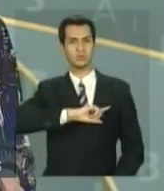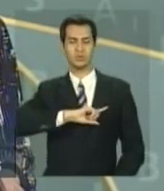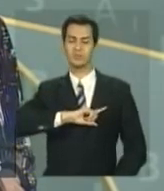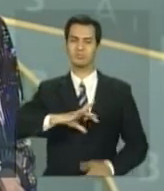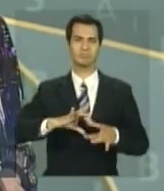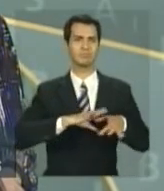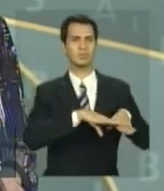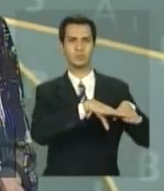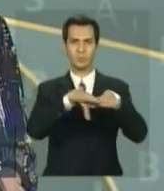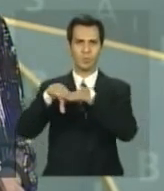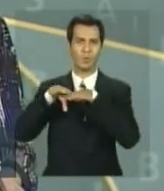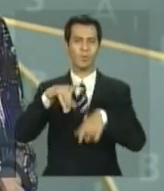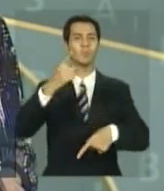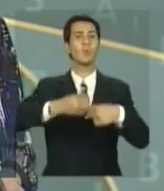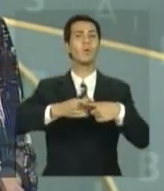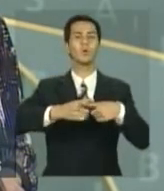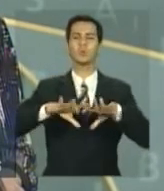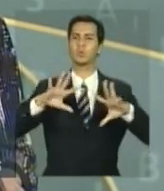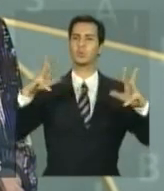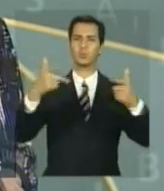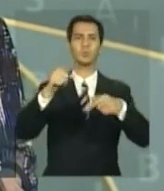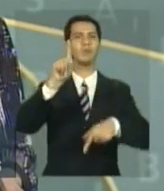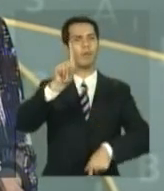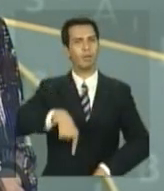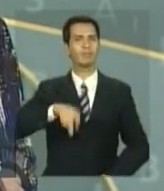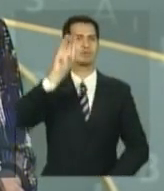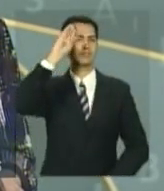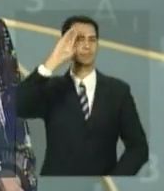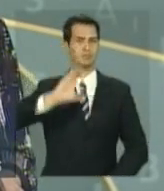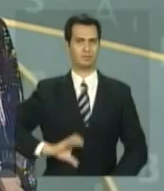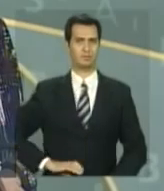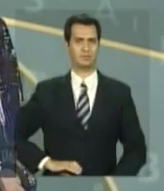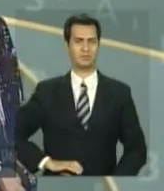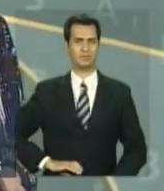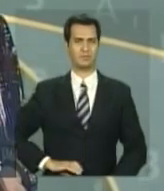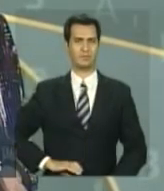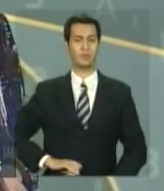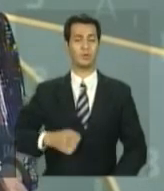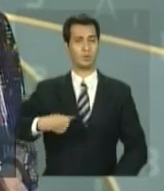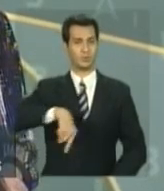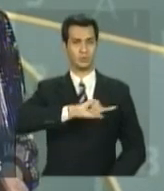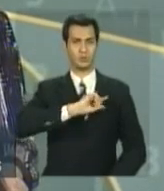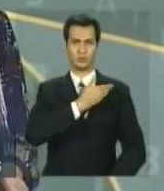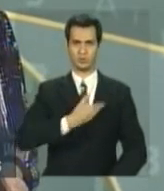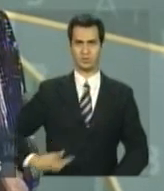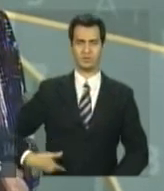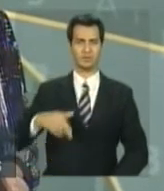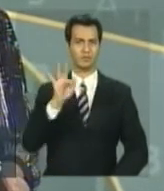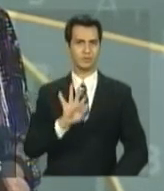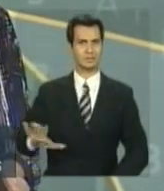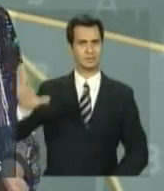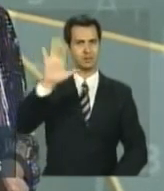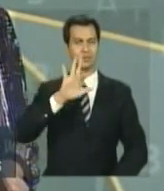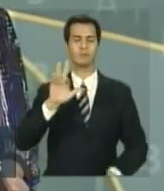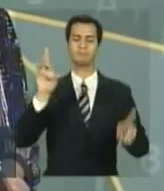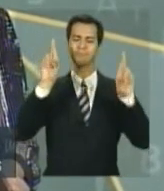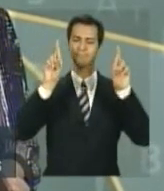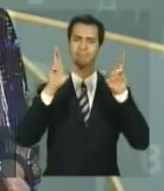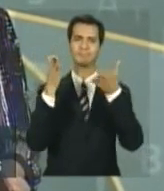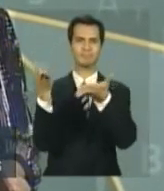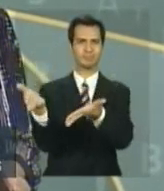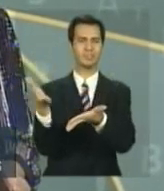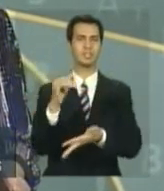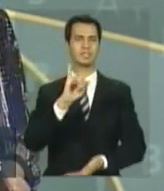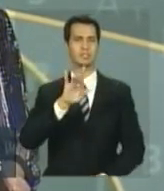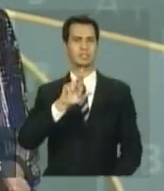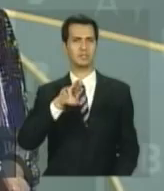cidadãos. Todos nós do governo desejamos a Irine muita sorte em seu